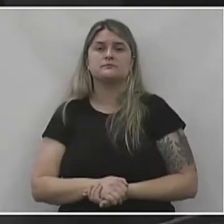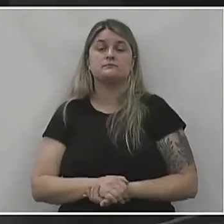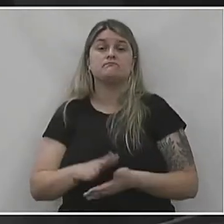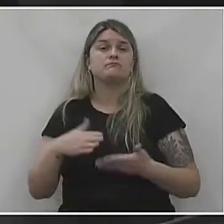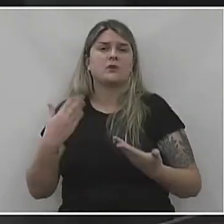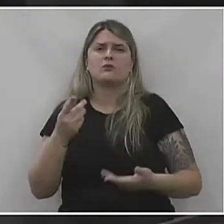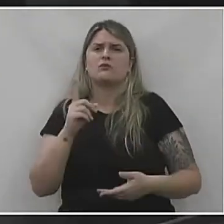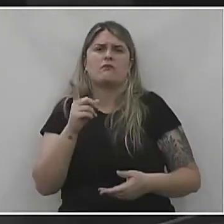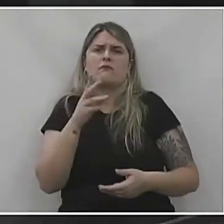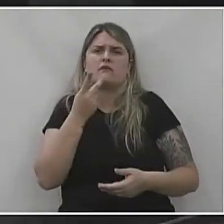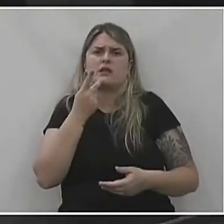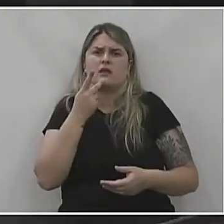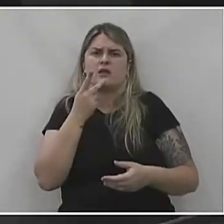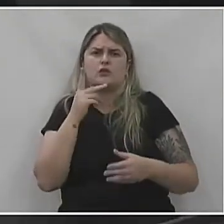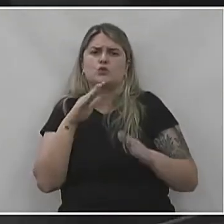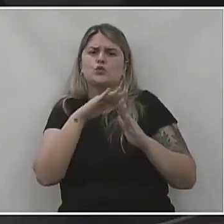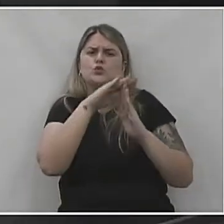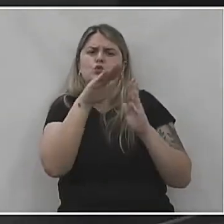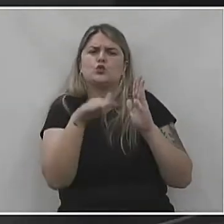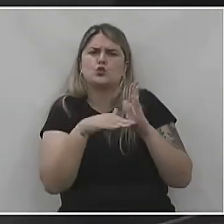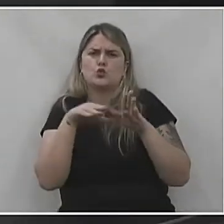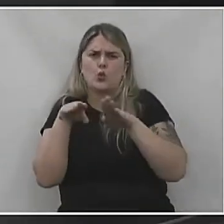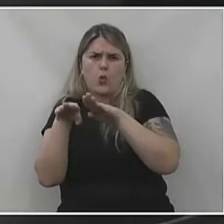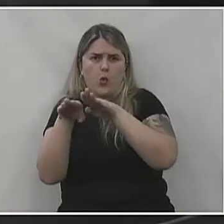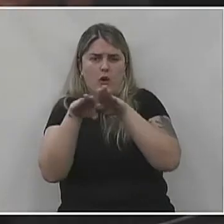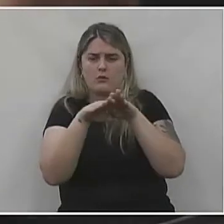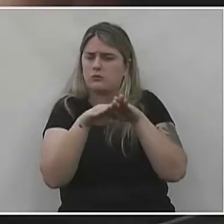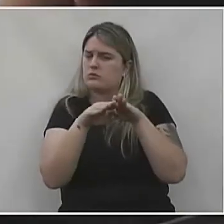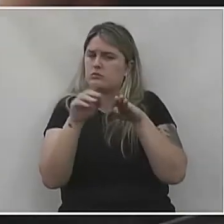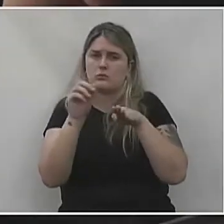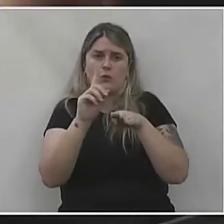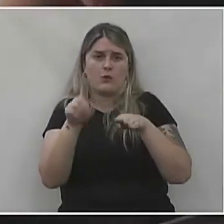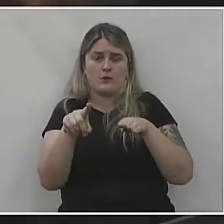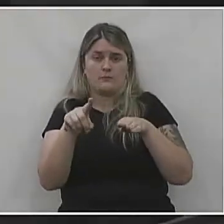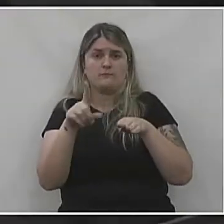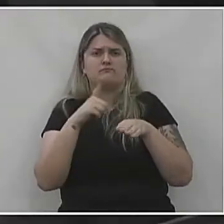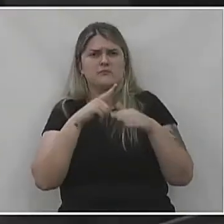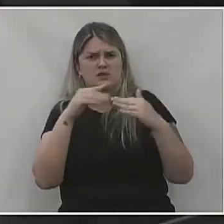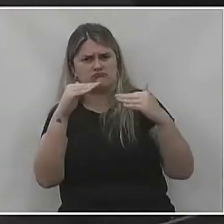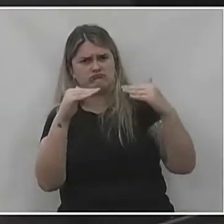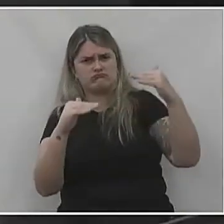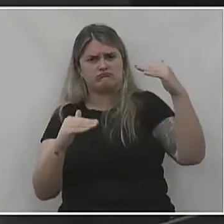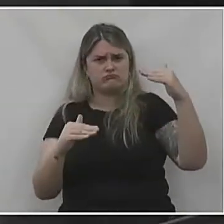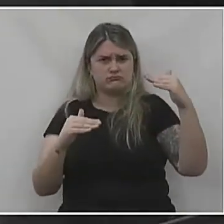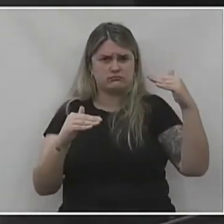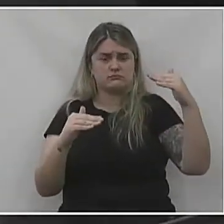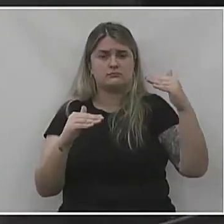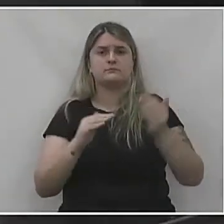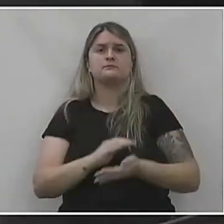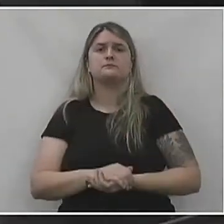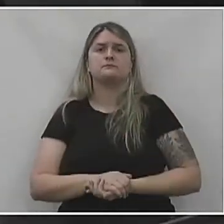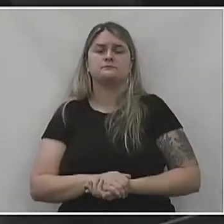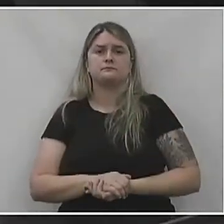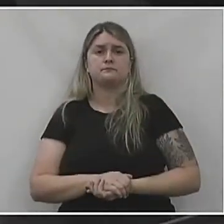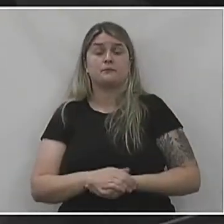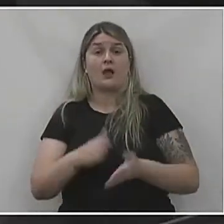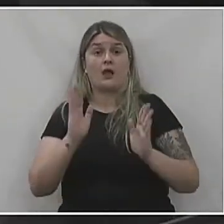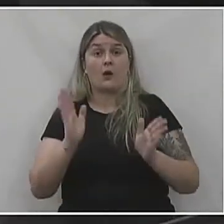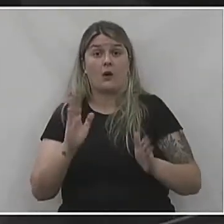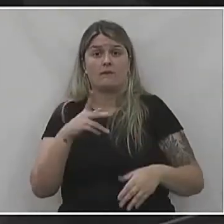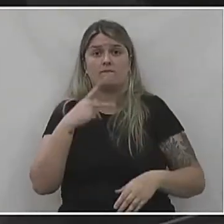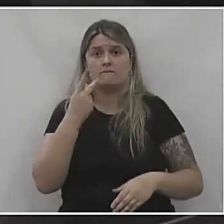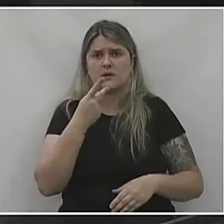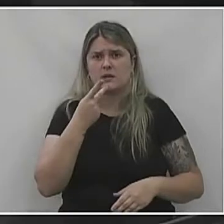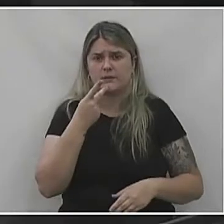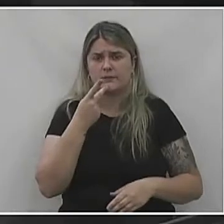bom então não vamos colocar tudo no mesmo nível e tem uma disparidade disso E agora